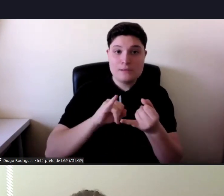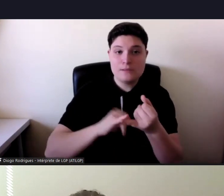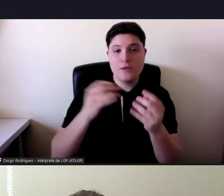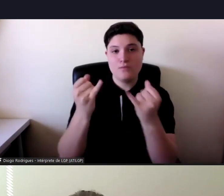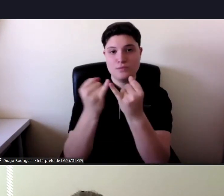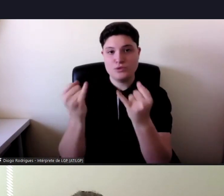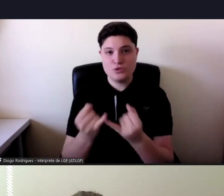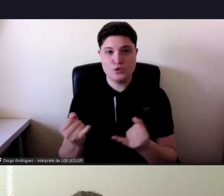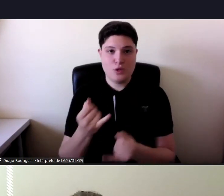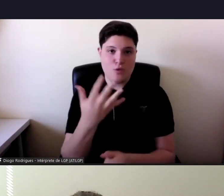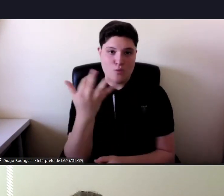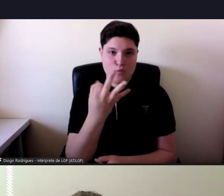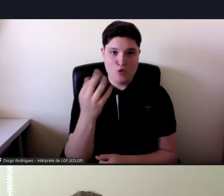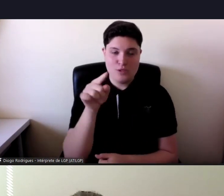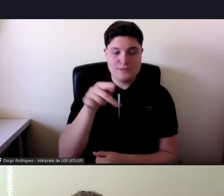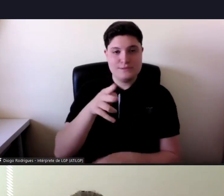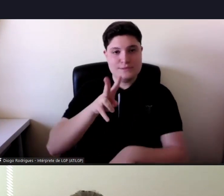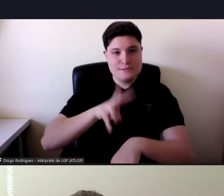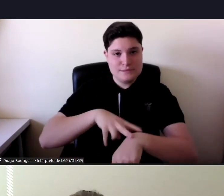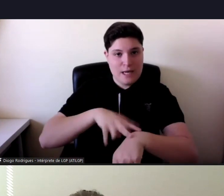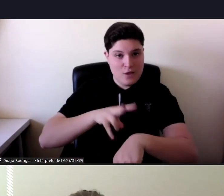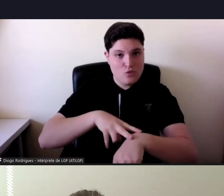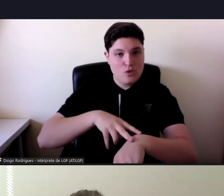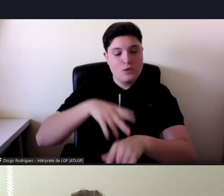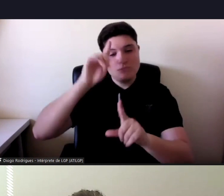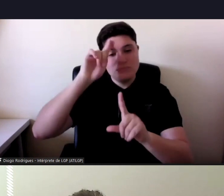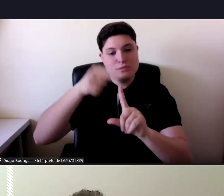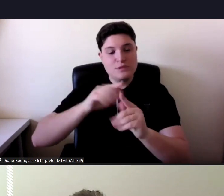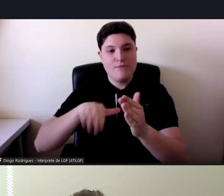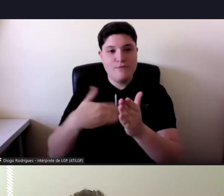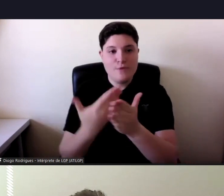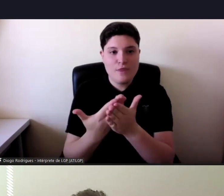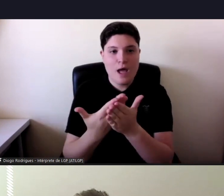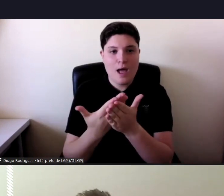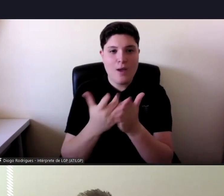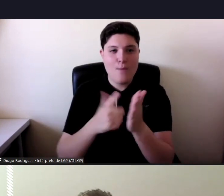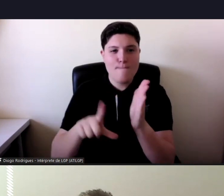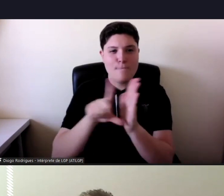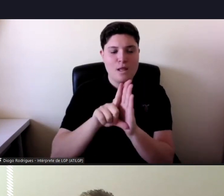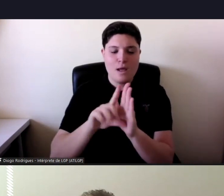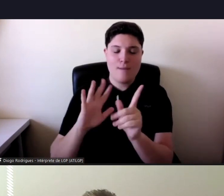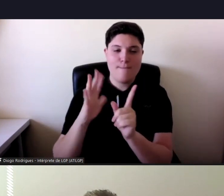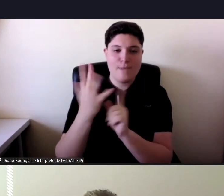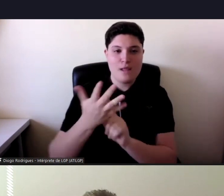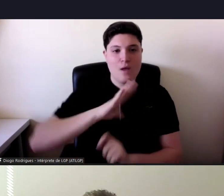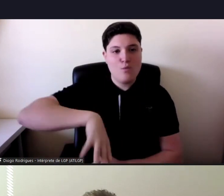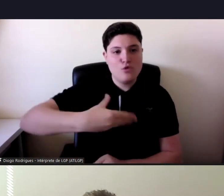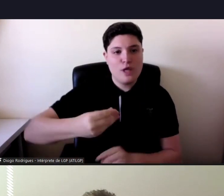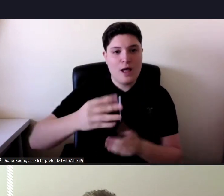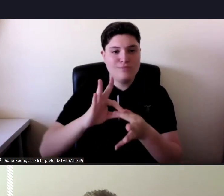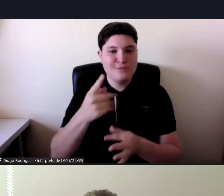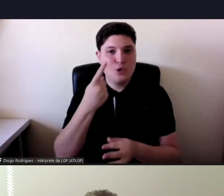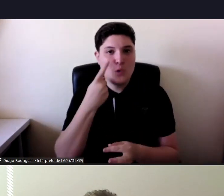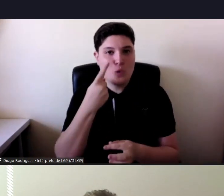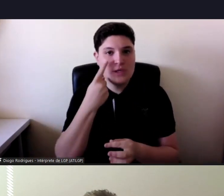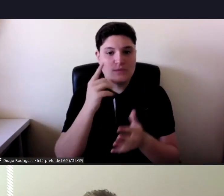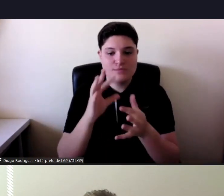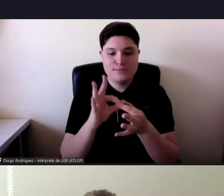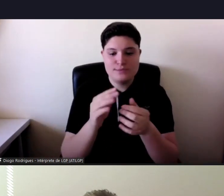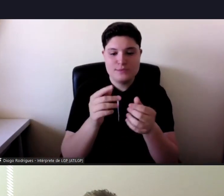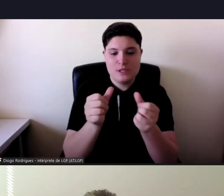Estado do Porto e que propõe uma nova construção jurídica global baseada nos novos conhecimentos sobre o funcionamento do sistema